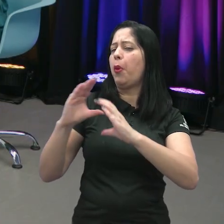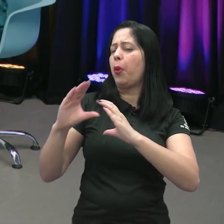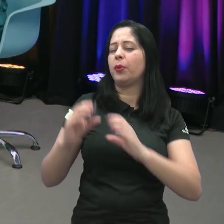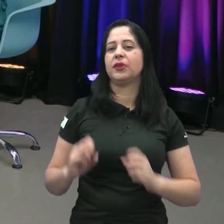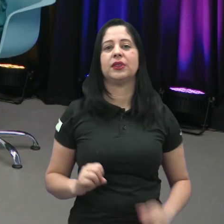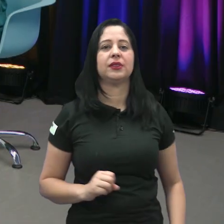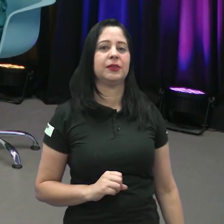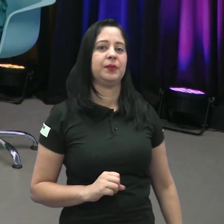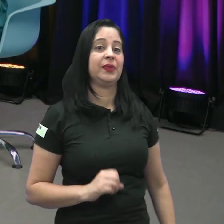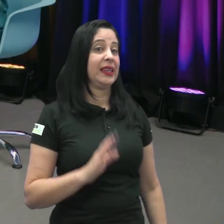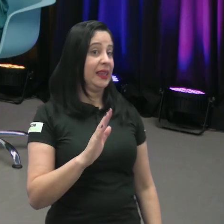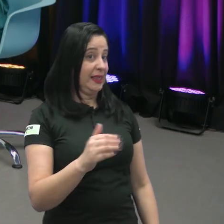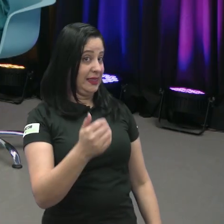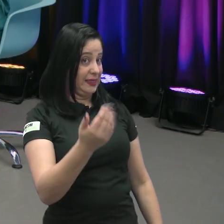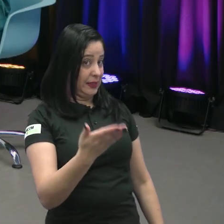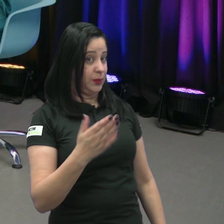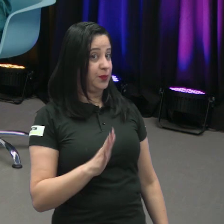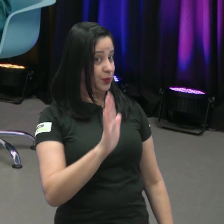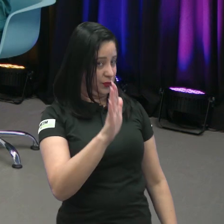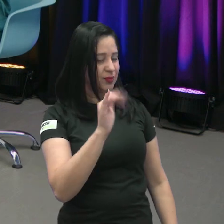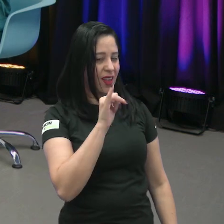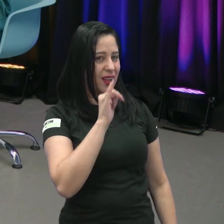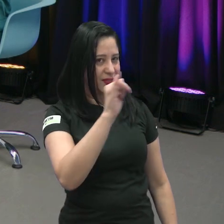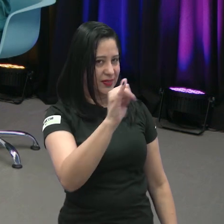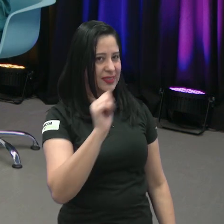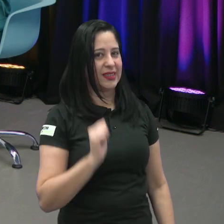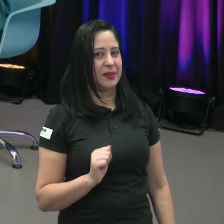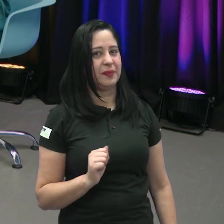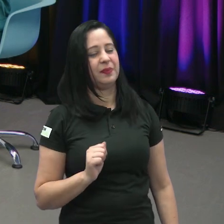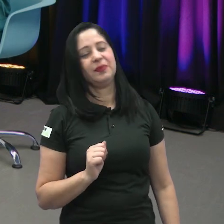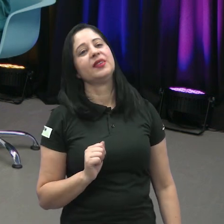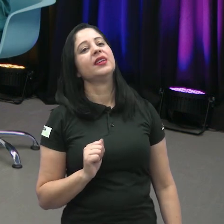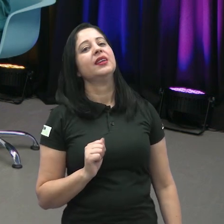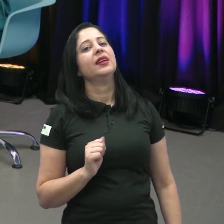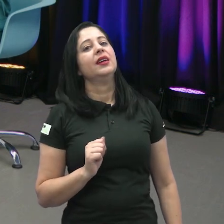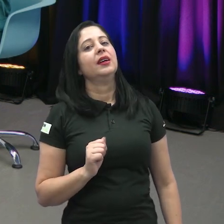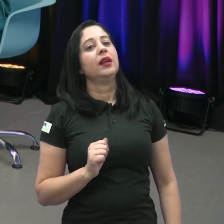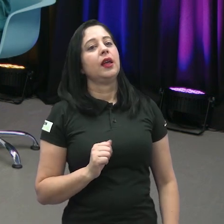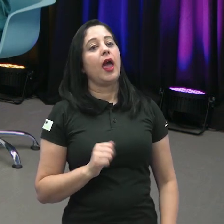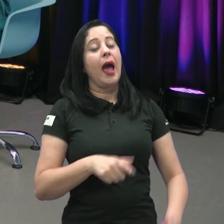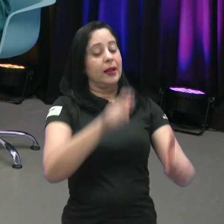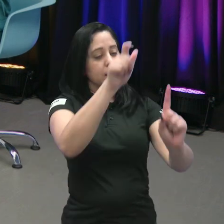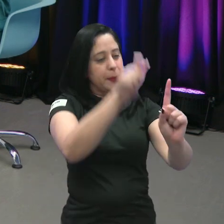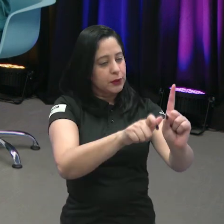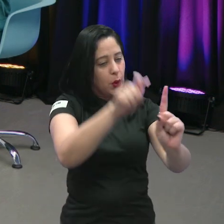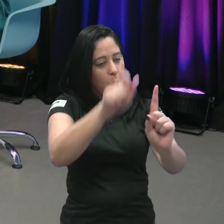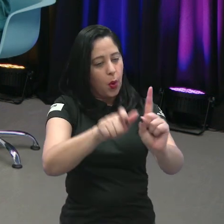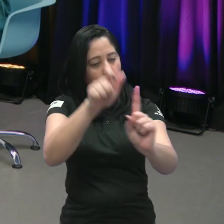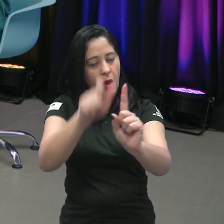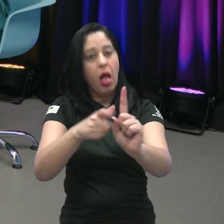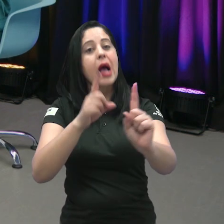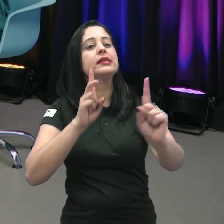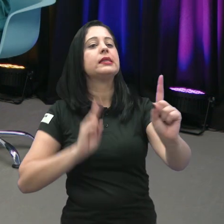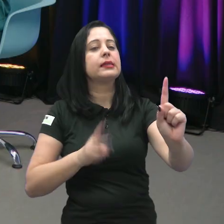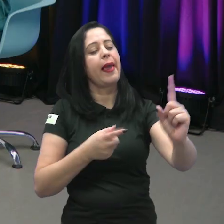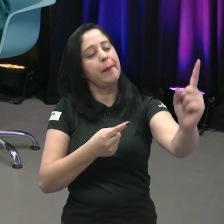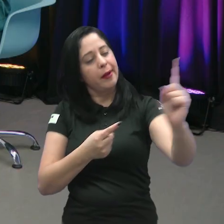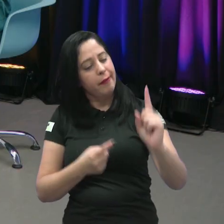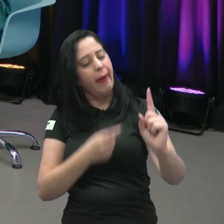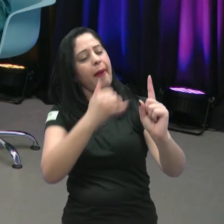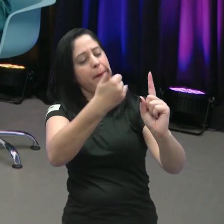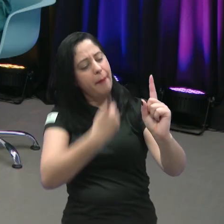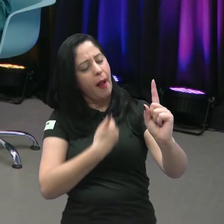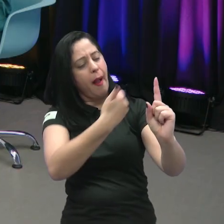a população. Então, como eu disse para você, eu escuto bastante, não é?